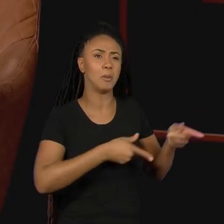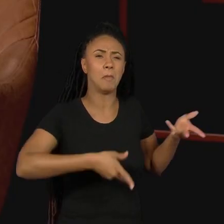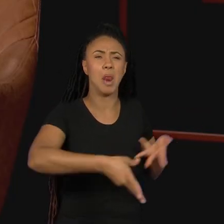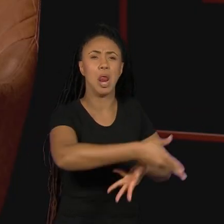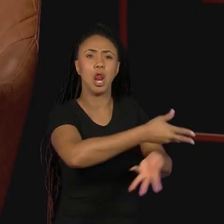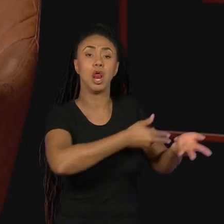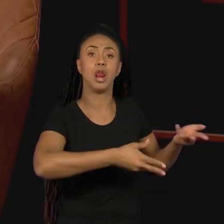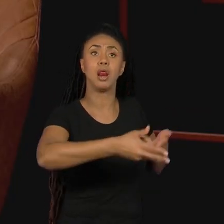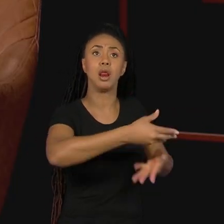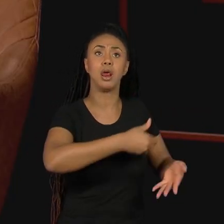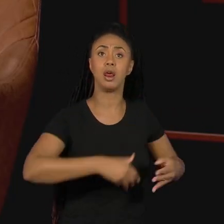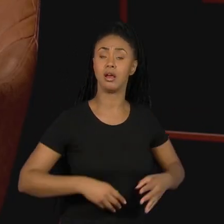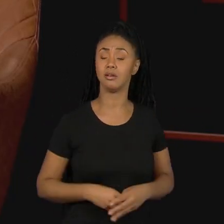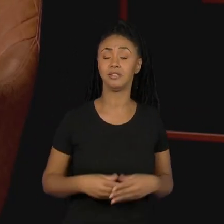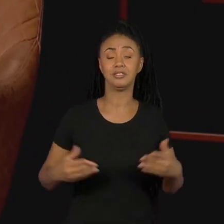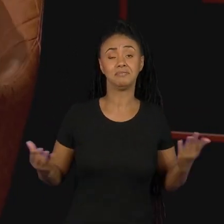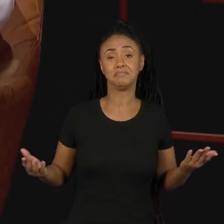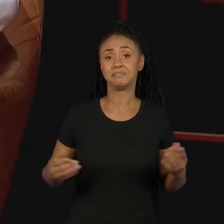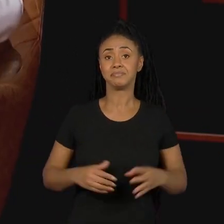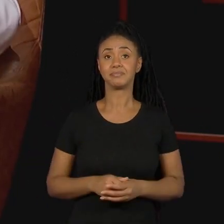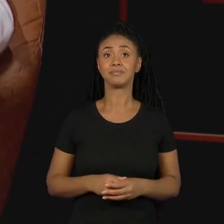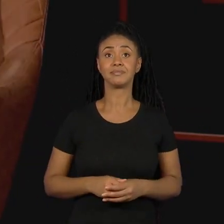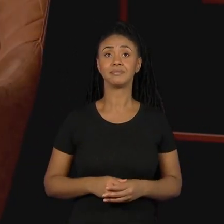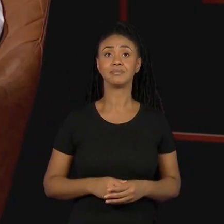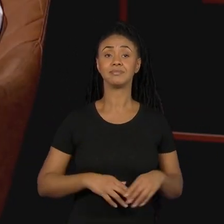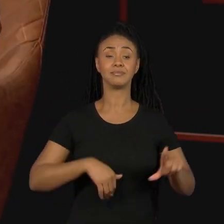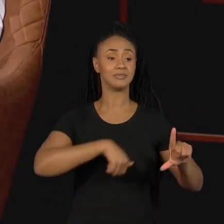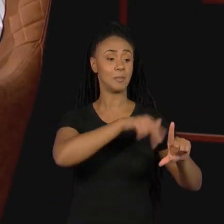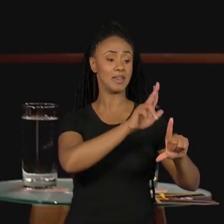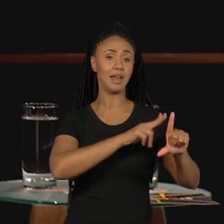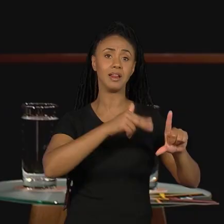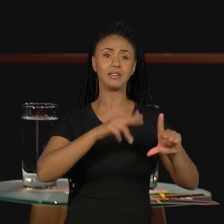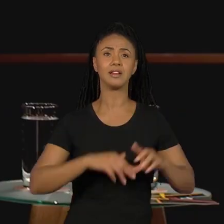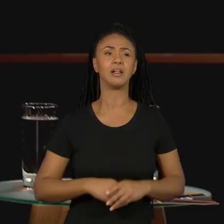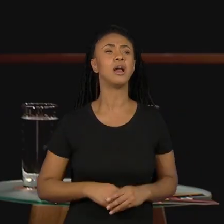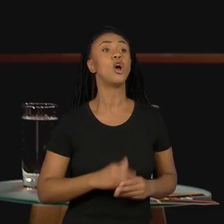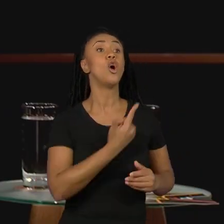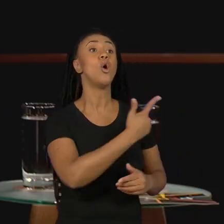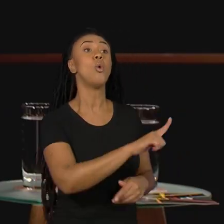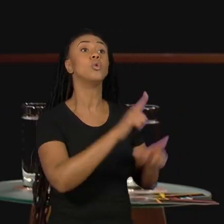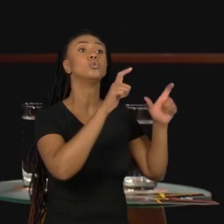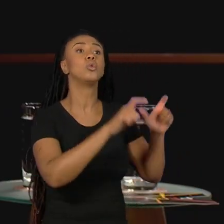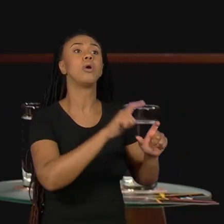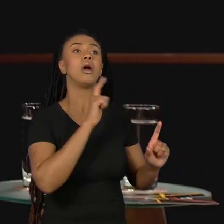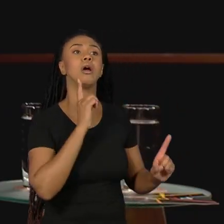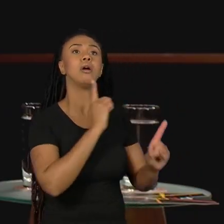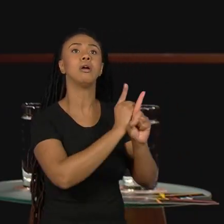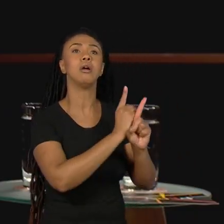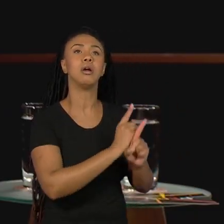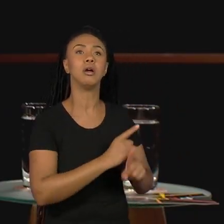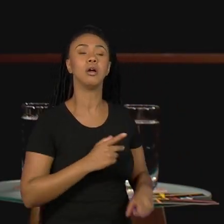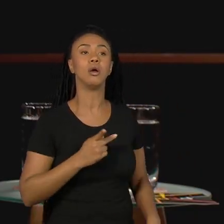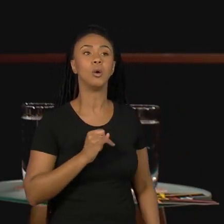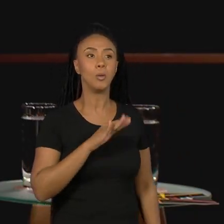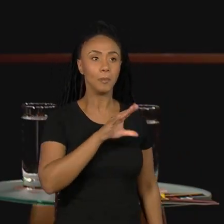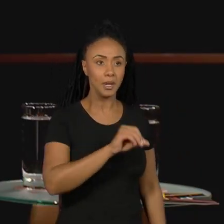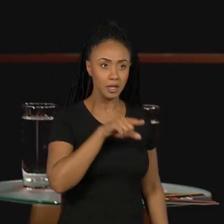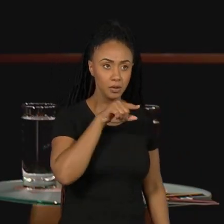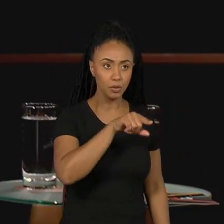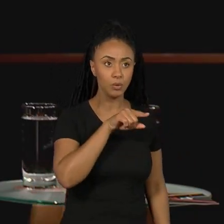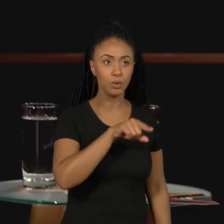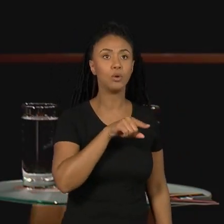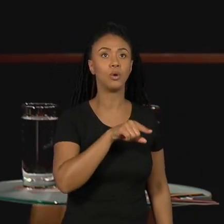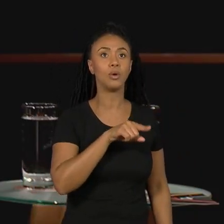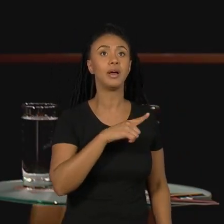Mas a gente chega lá, matéria atrás matéria. Ponto de encontro foi onde o Plínio Marcos estreou